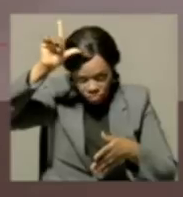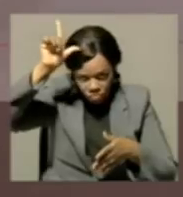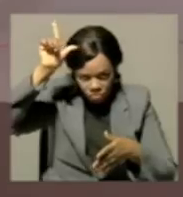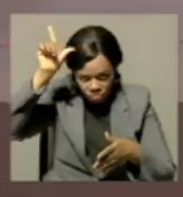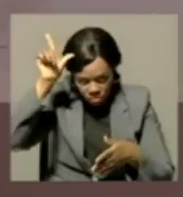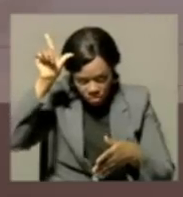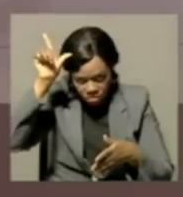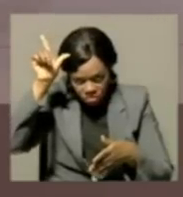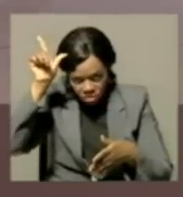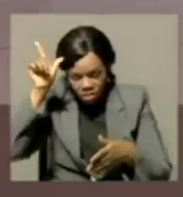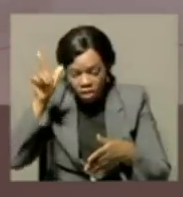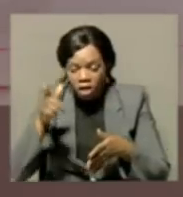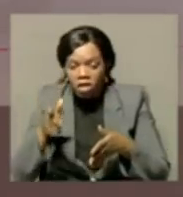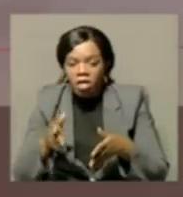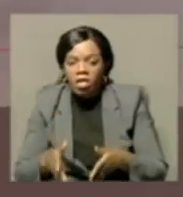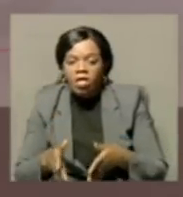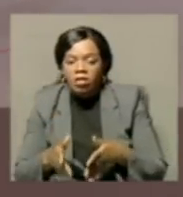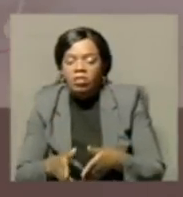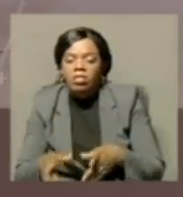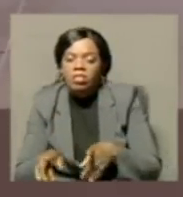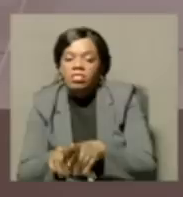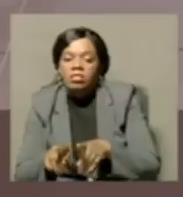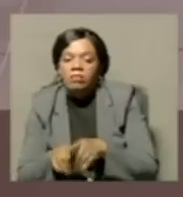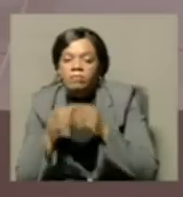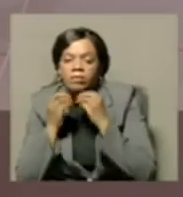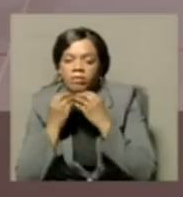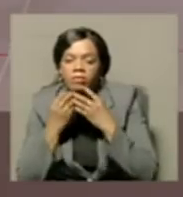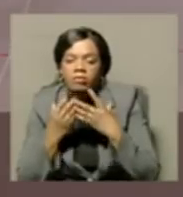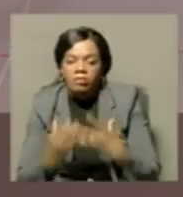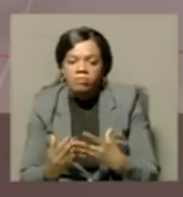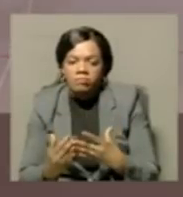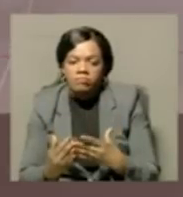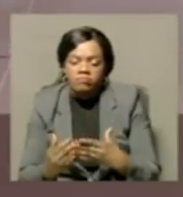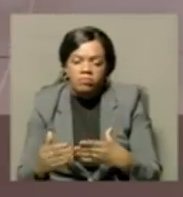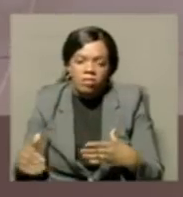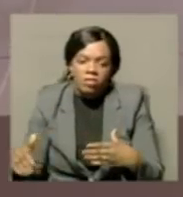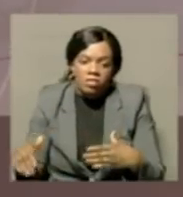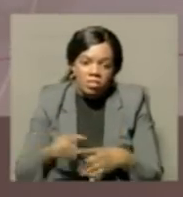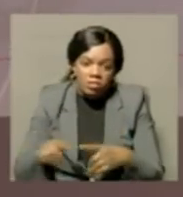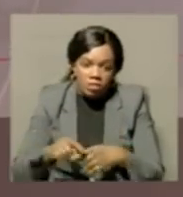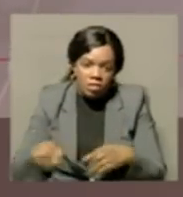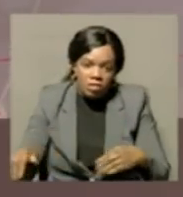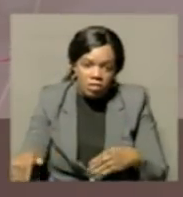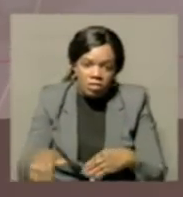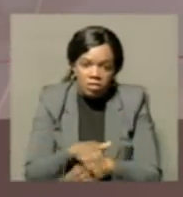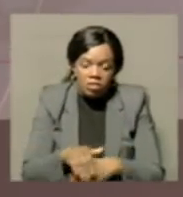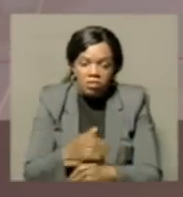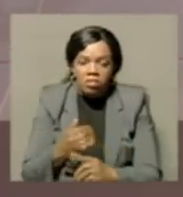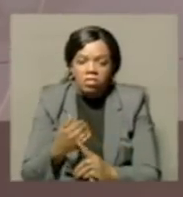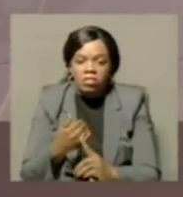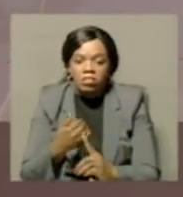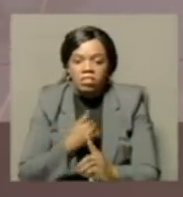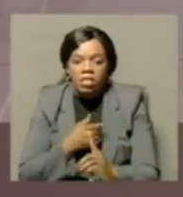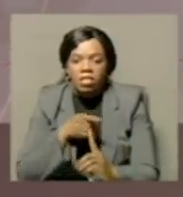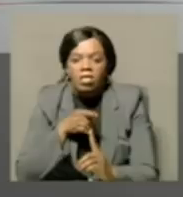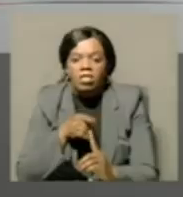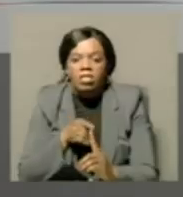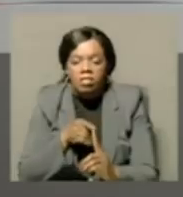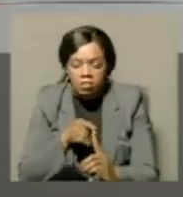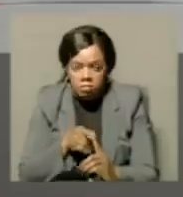Doutor António Agostinho Neto, Rua Angola Quilonge, Rua Quima Quienda, Avenida Pedro de Castro Vanduna em